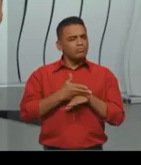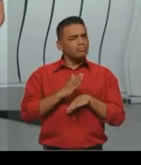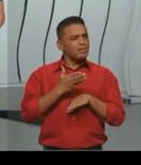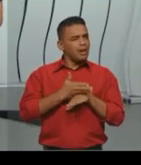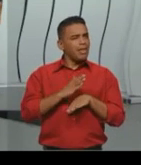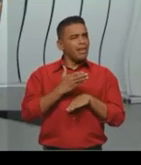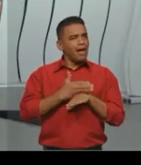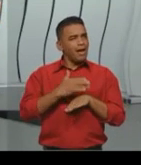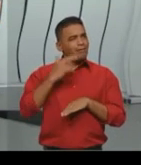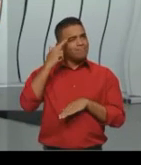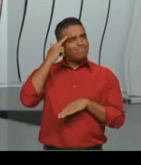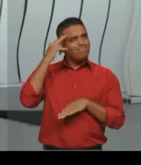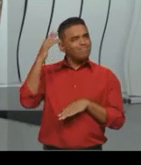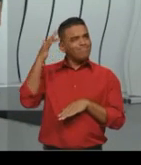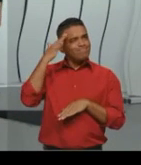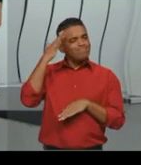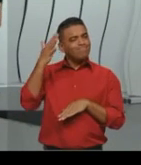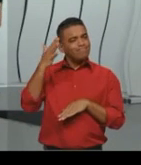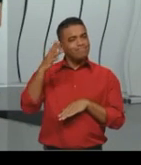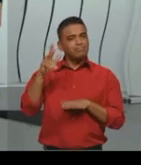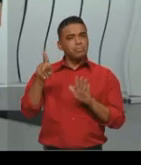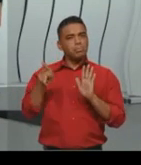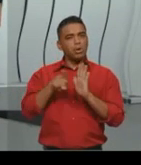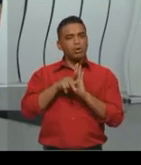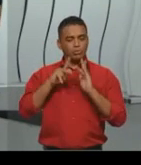seu lado humano.